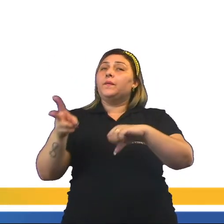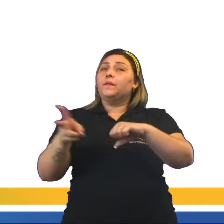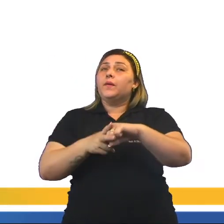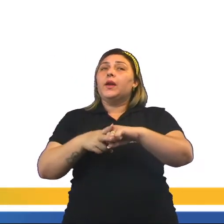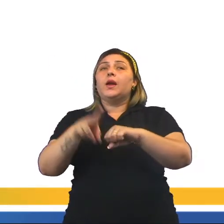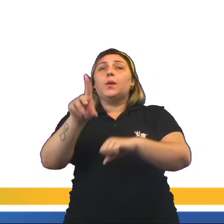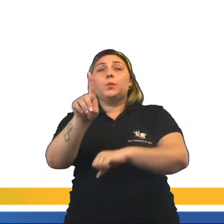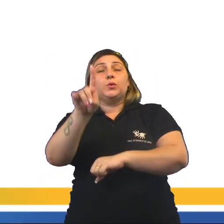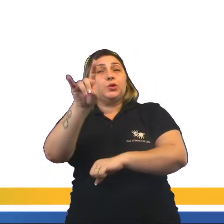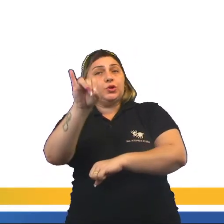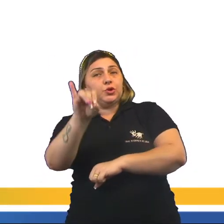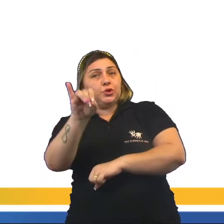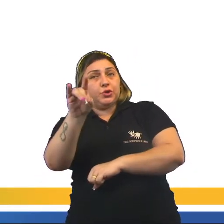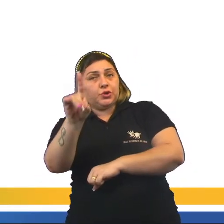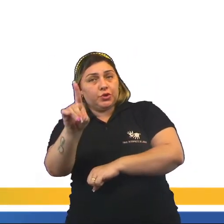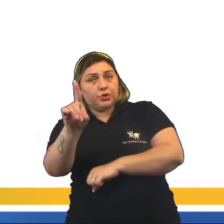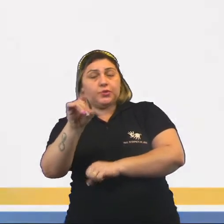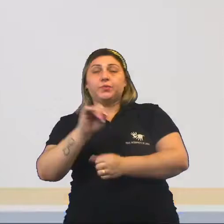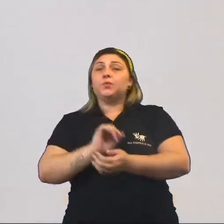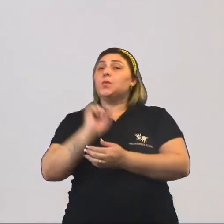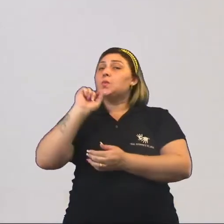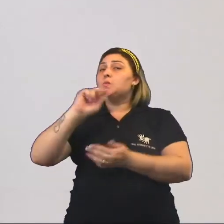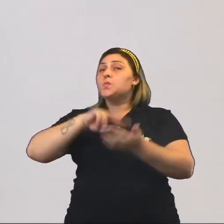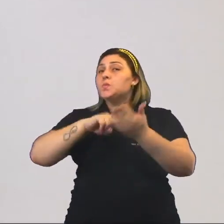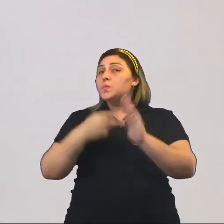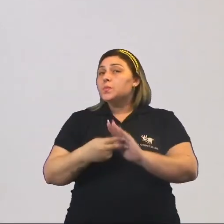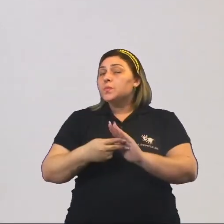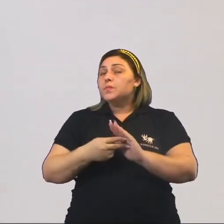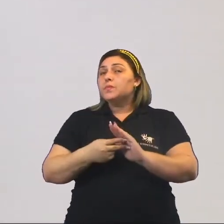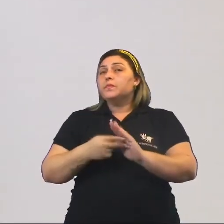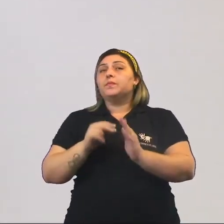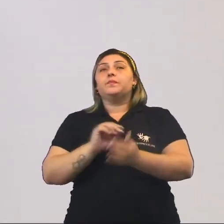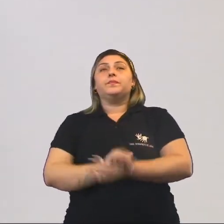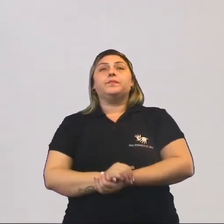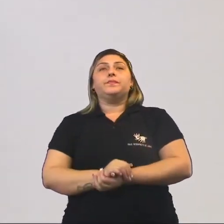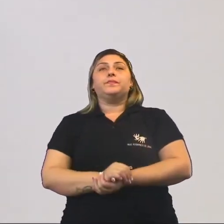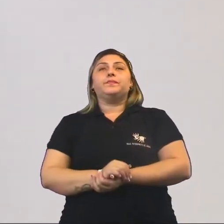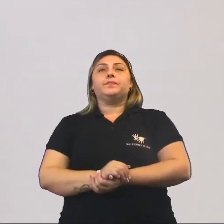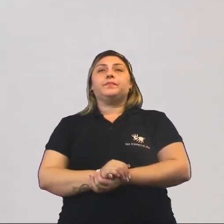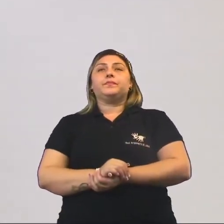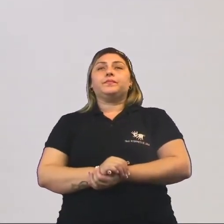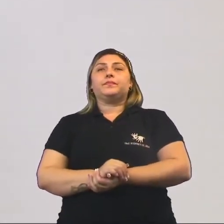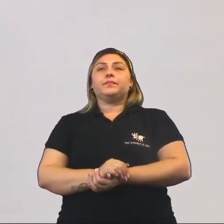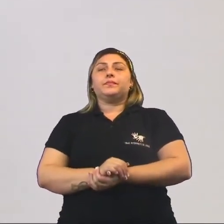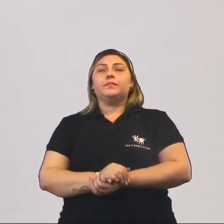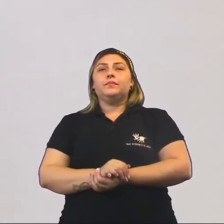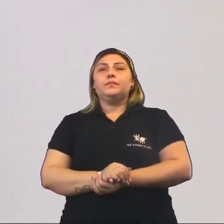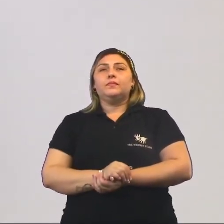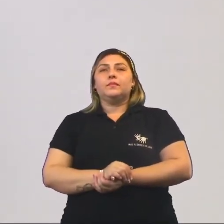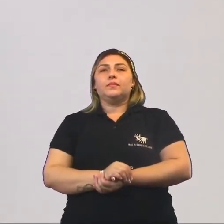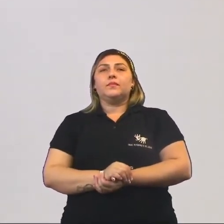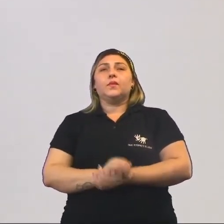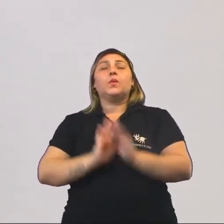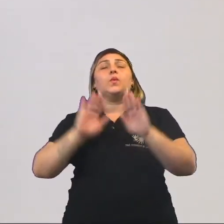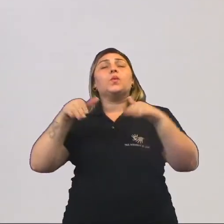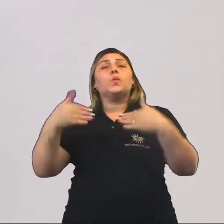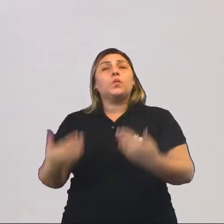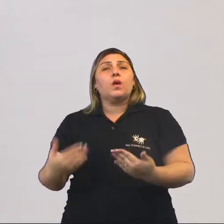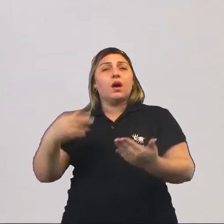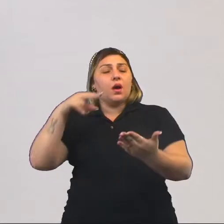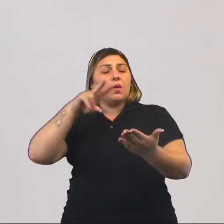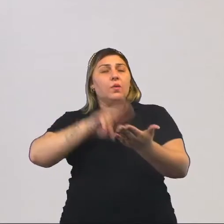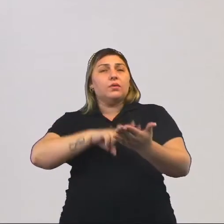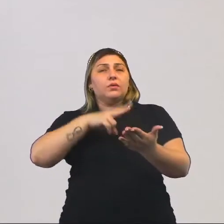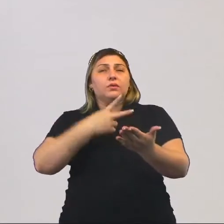O que significa did, professora? A senhora falou de verbo auxiliar e o did está iniciando a minha pergunta. Então, qual é a tradução